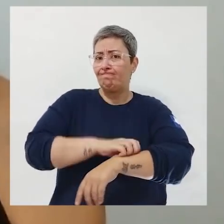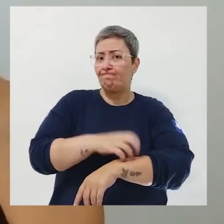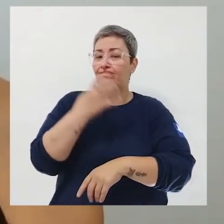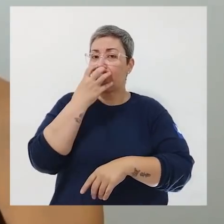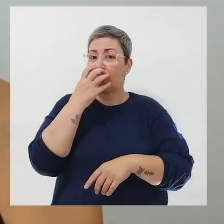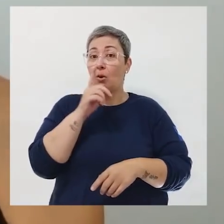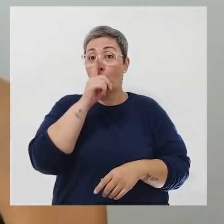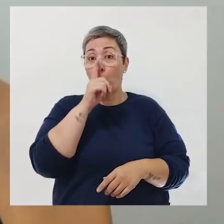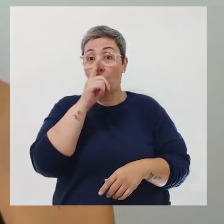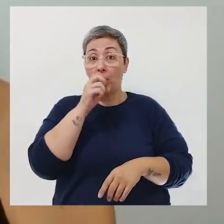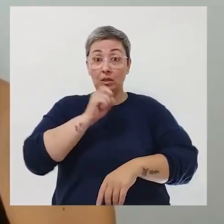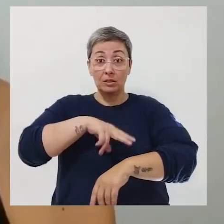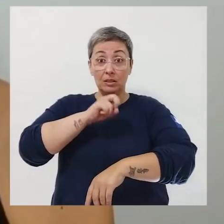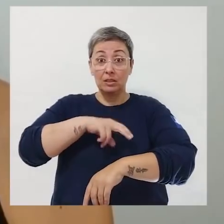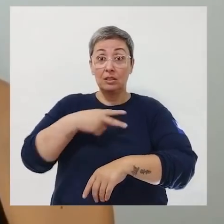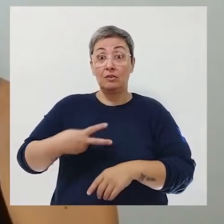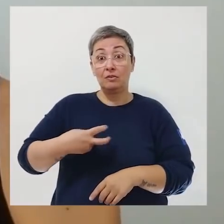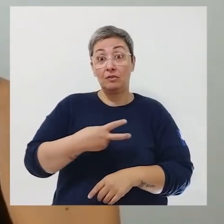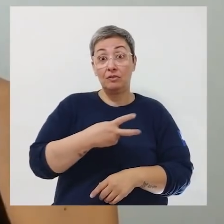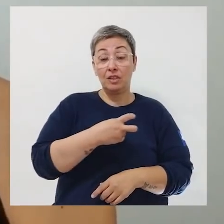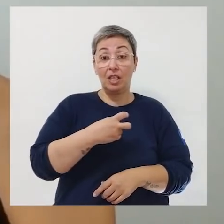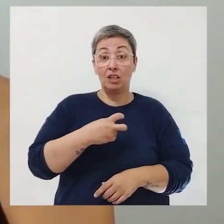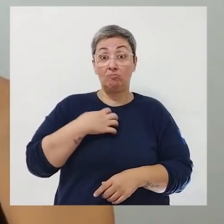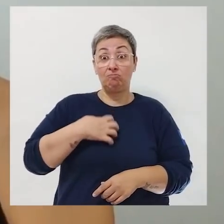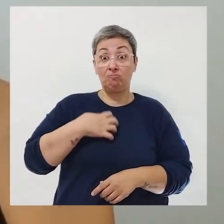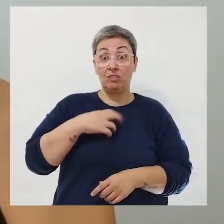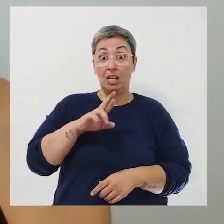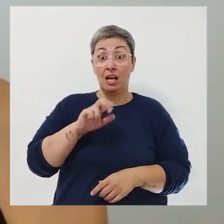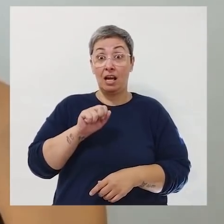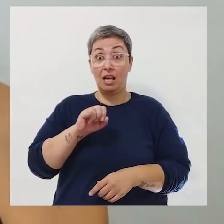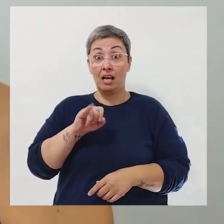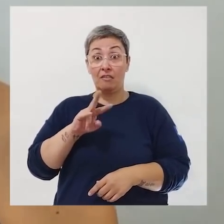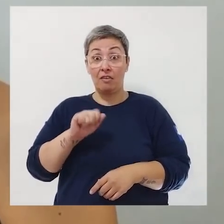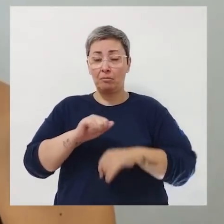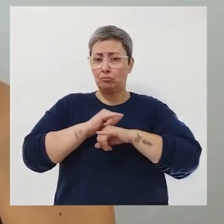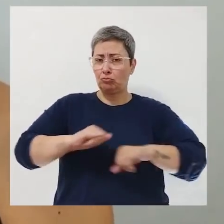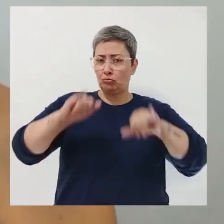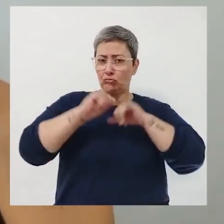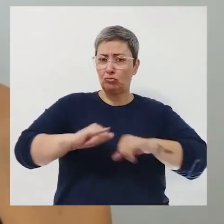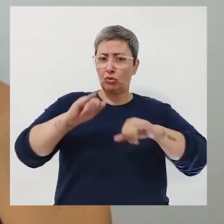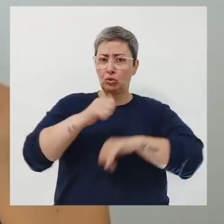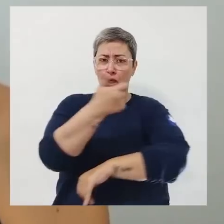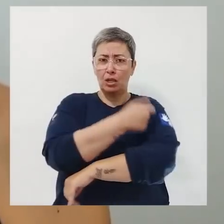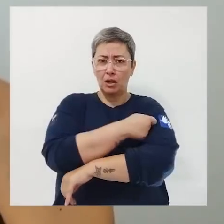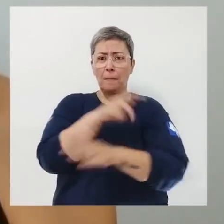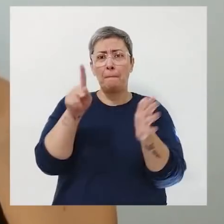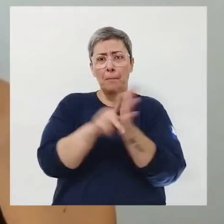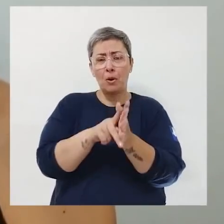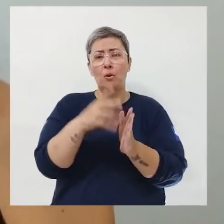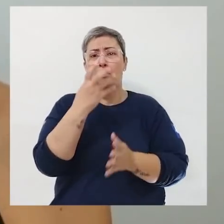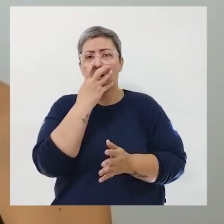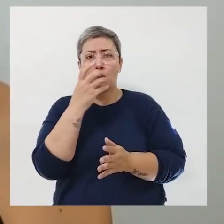cão era o risco de contaminação pelo vírus da raiva. Mas, devido às grandes campanhas de vacinação dos animais,